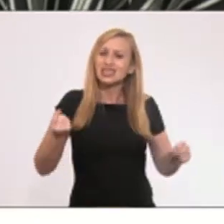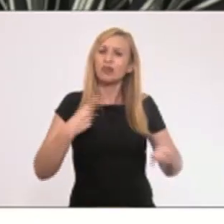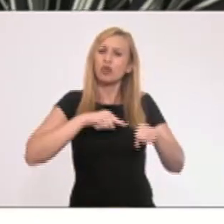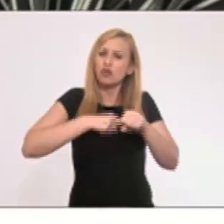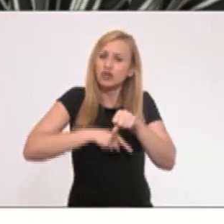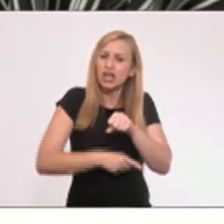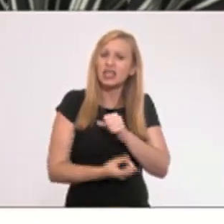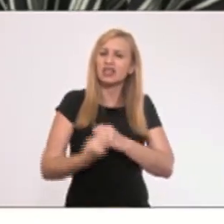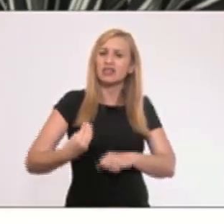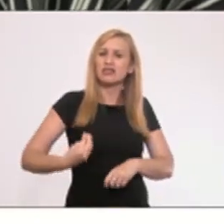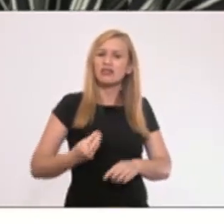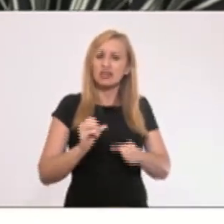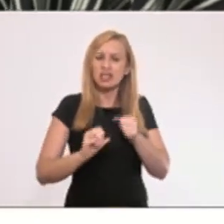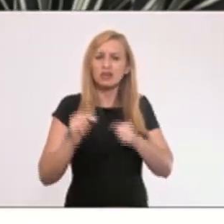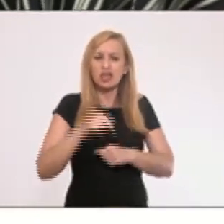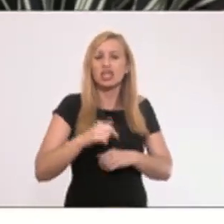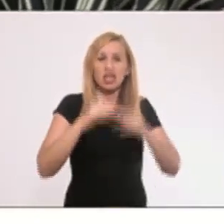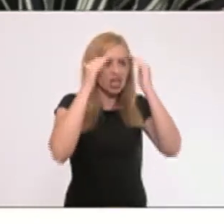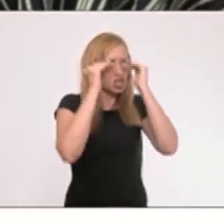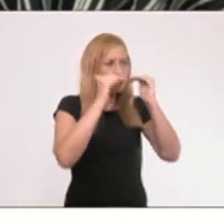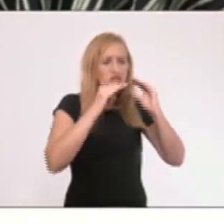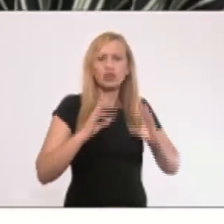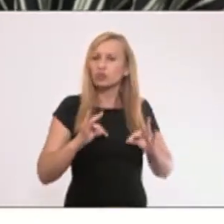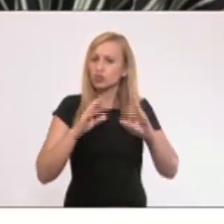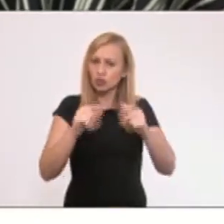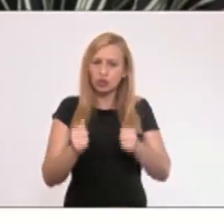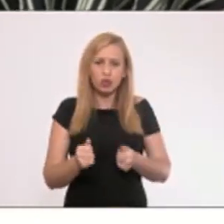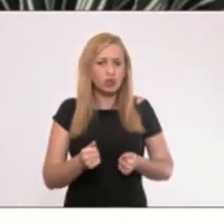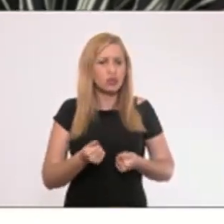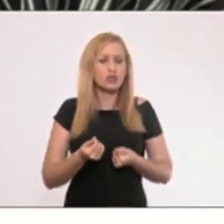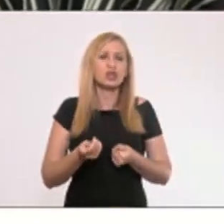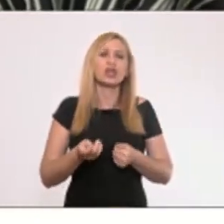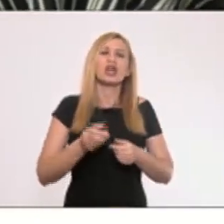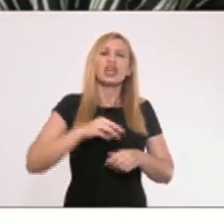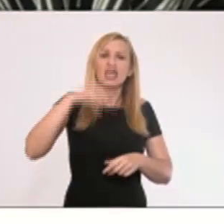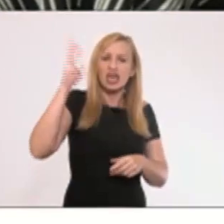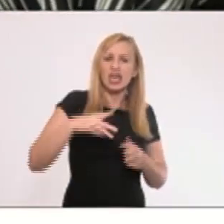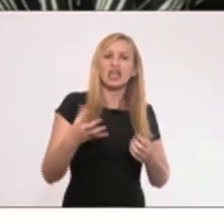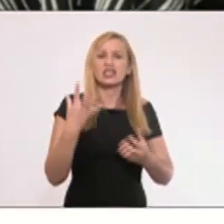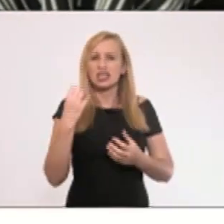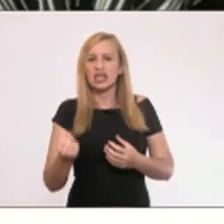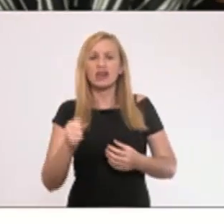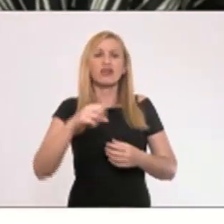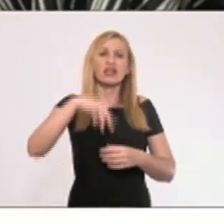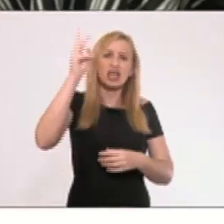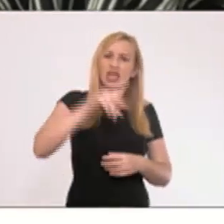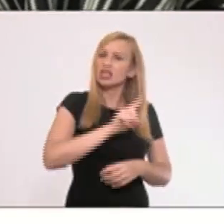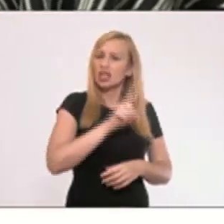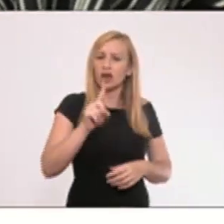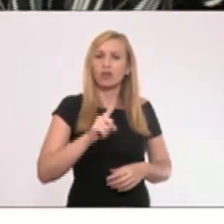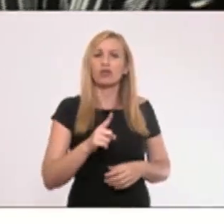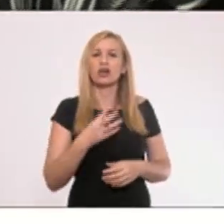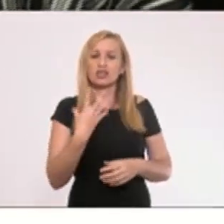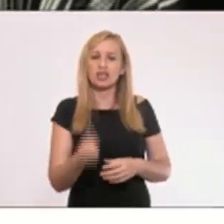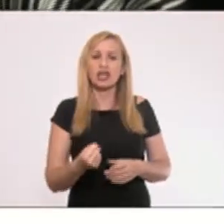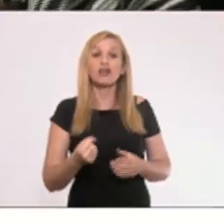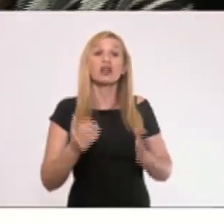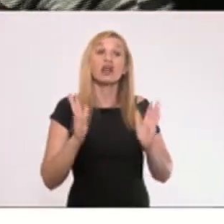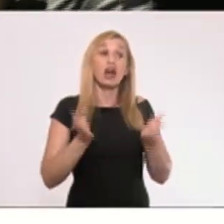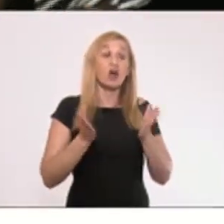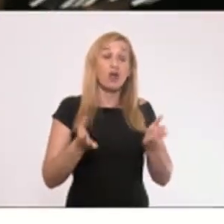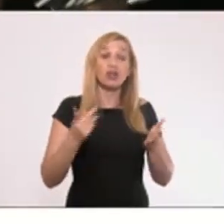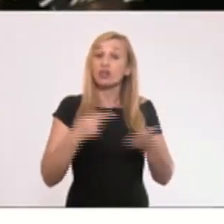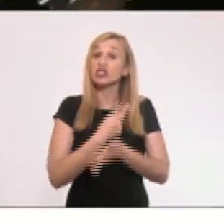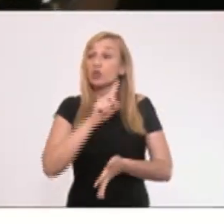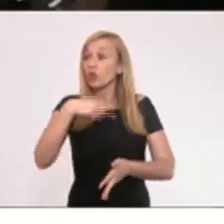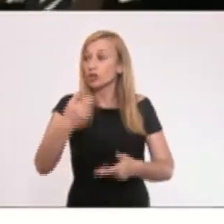que fizemos aqui. E respeitamos as posições de quem era favorável e quem era contra a privatização da SEDAE. Entretanto, o que está acontecendo agora é uma